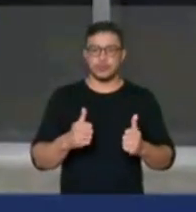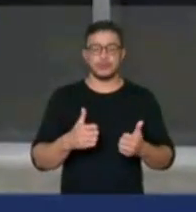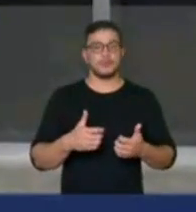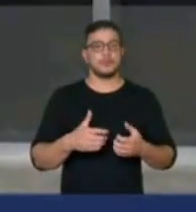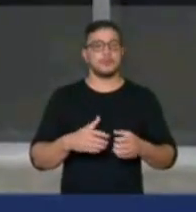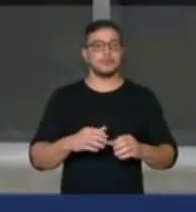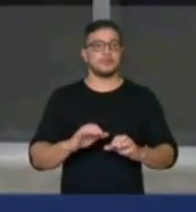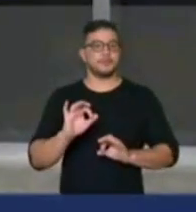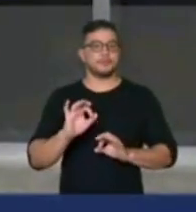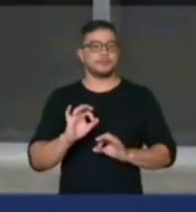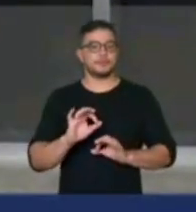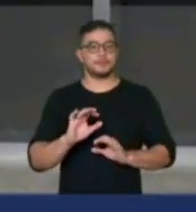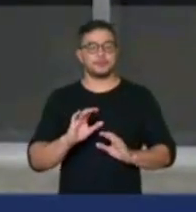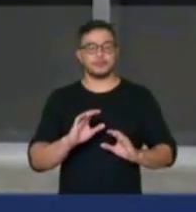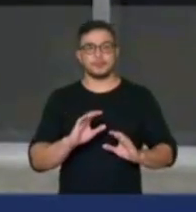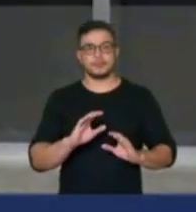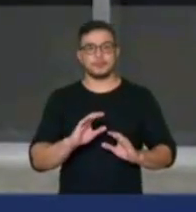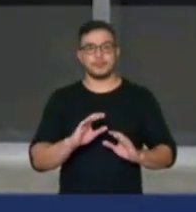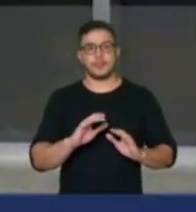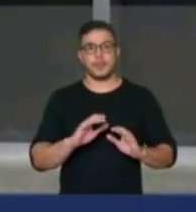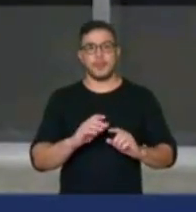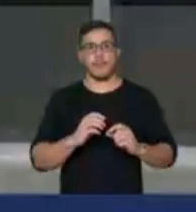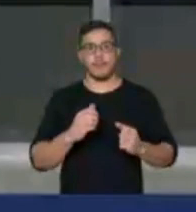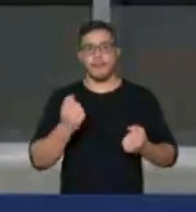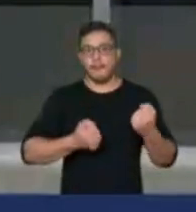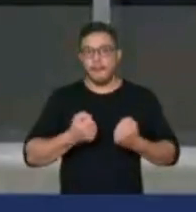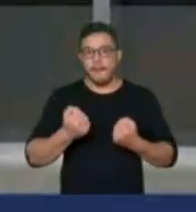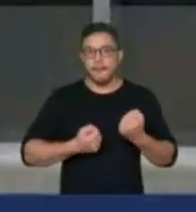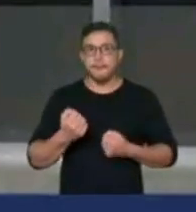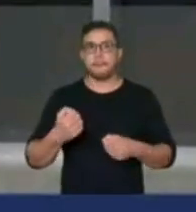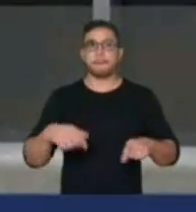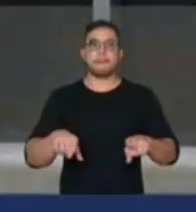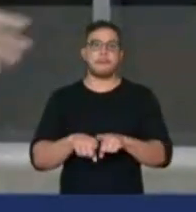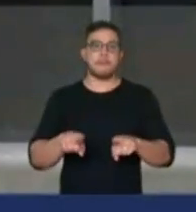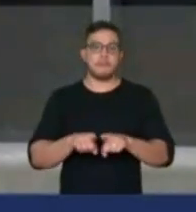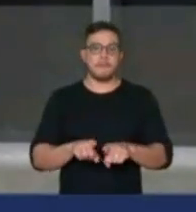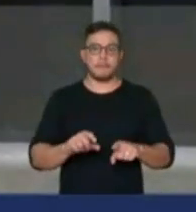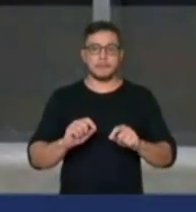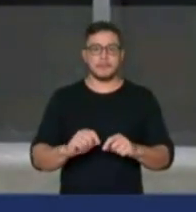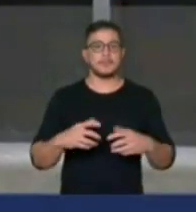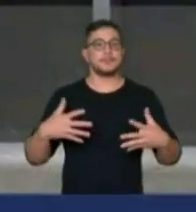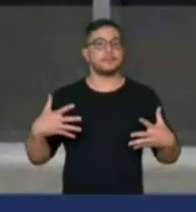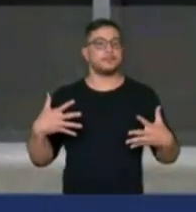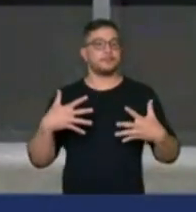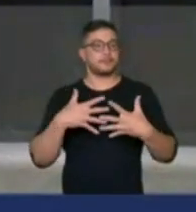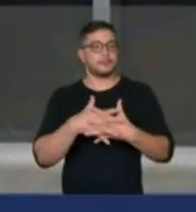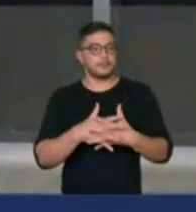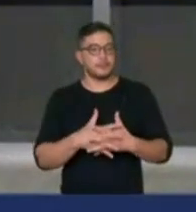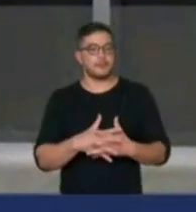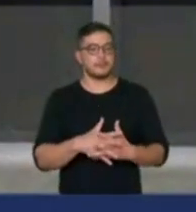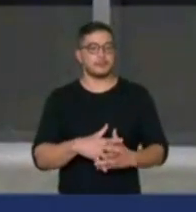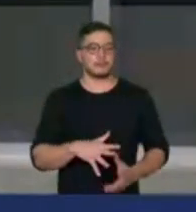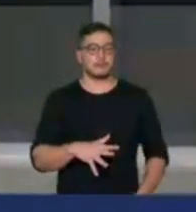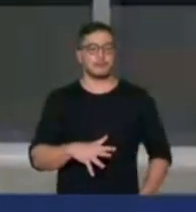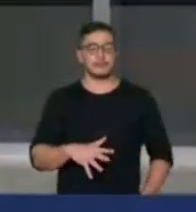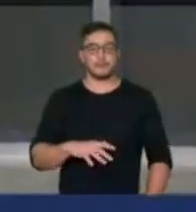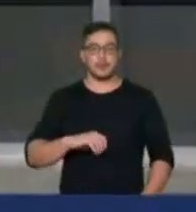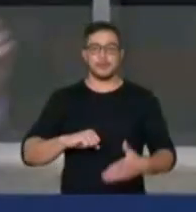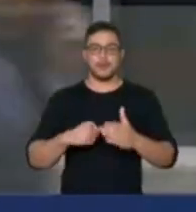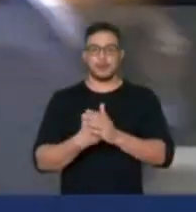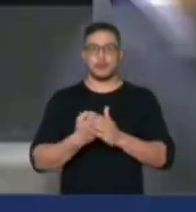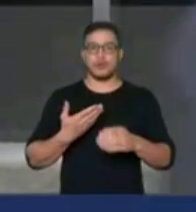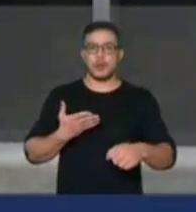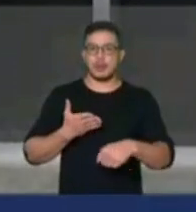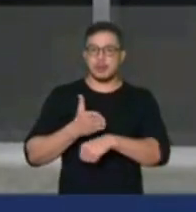Polícia Federal. Aterrorizar clientes de restaurante, aterrorizar pessoas que passavam na rua.